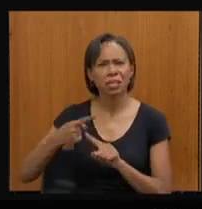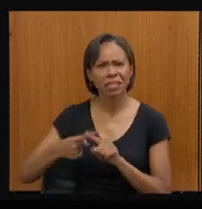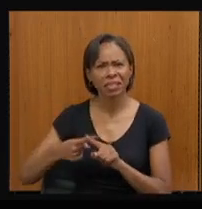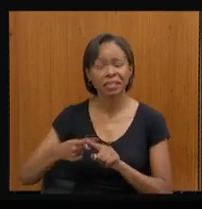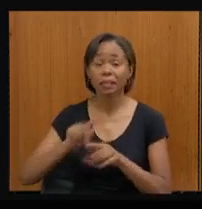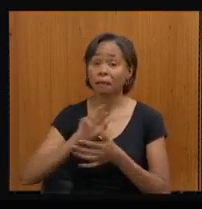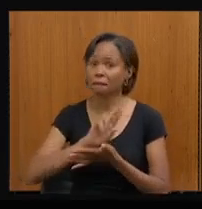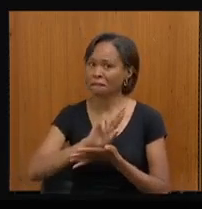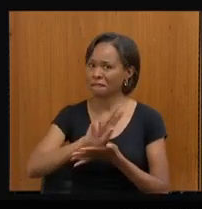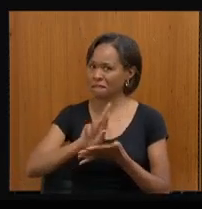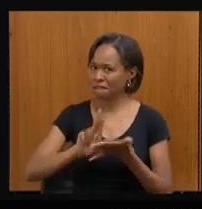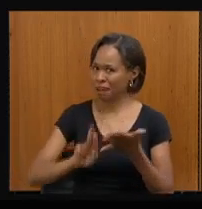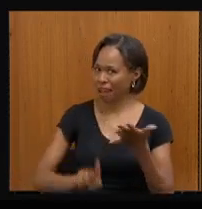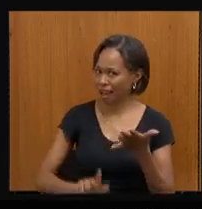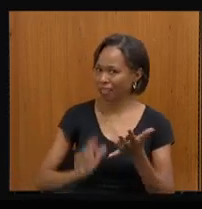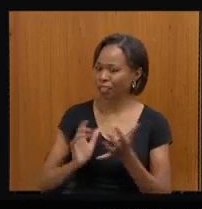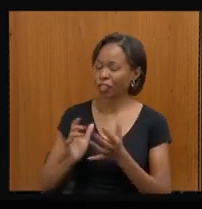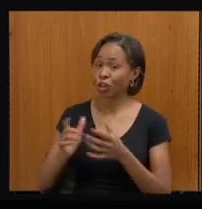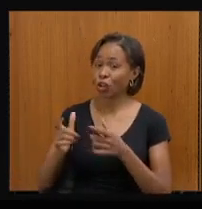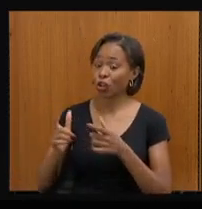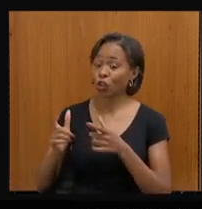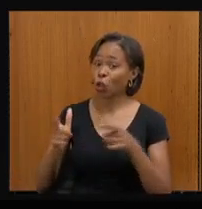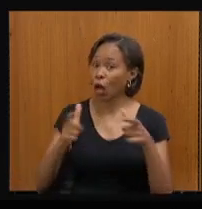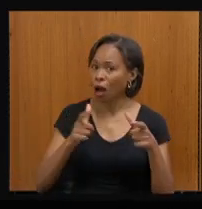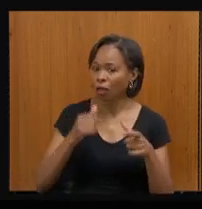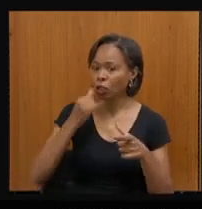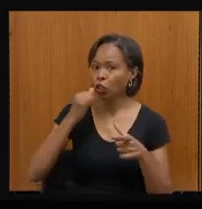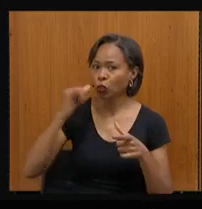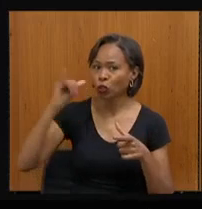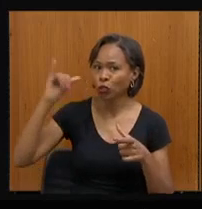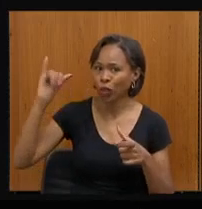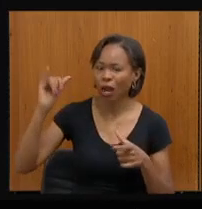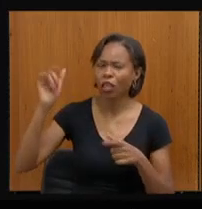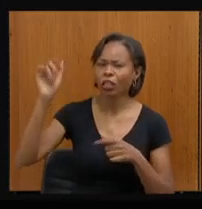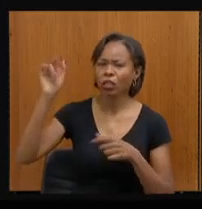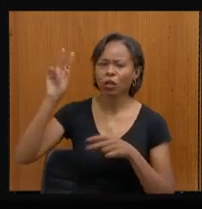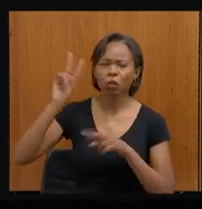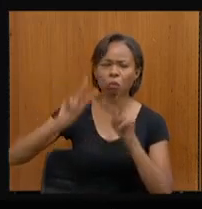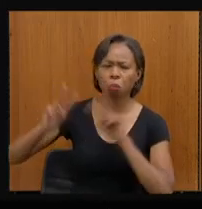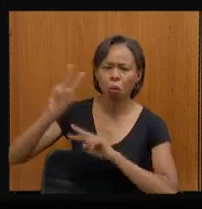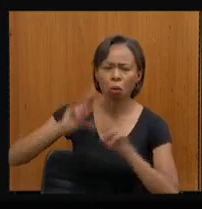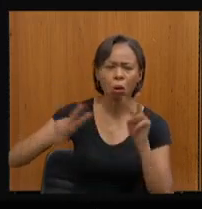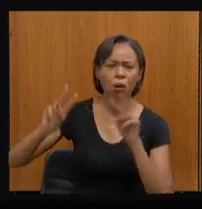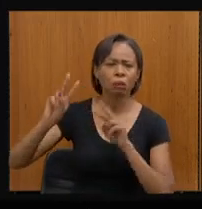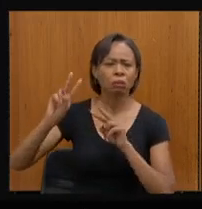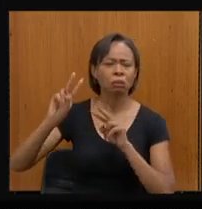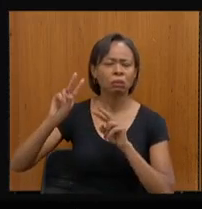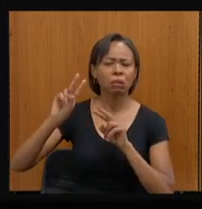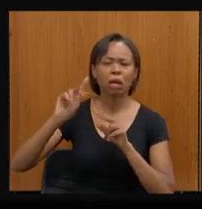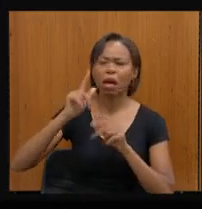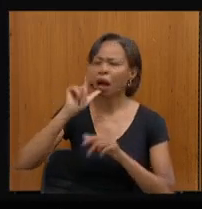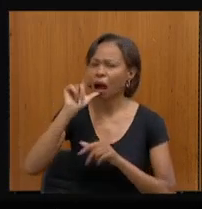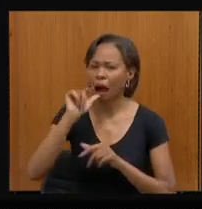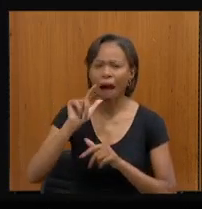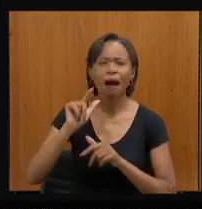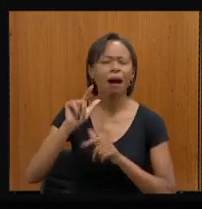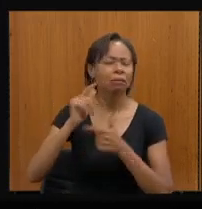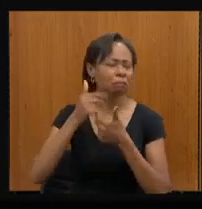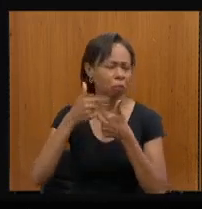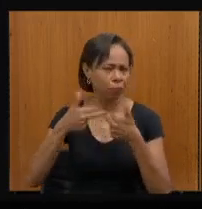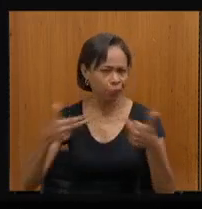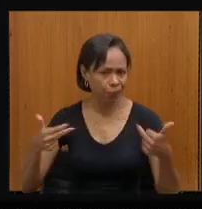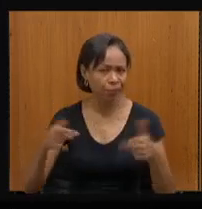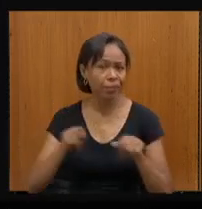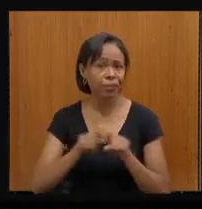disponíveis eólica fotovoltaica hidráulica produção de etanol disponível o Mário